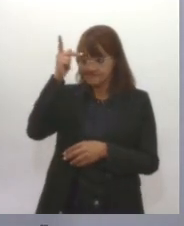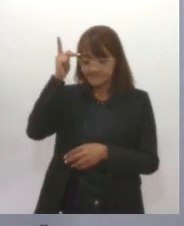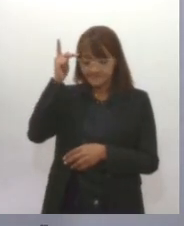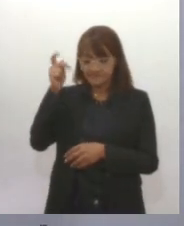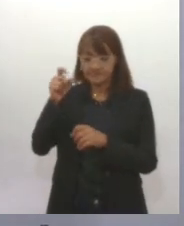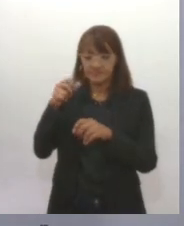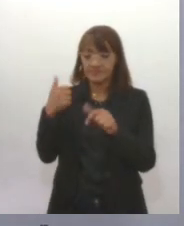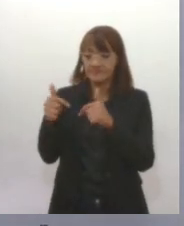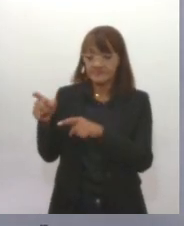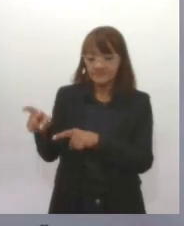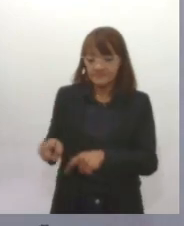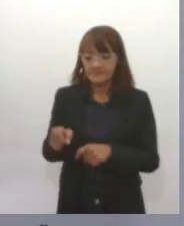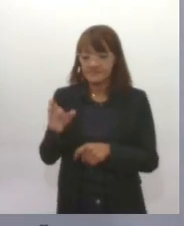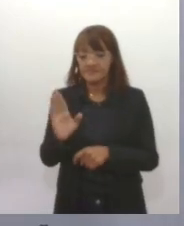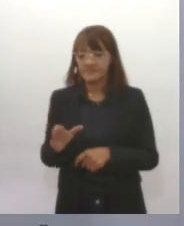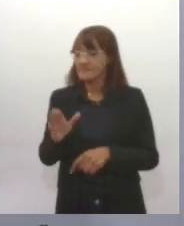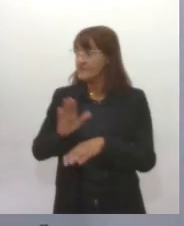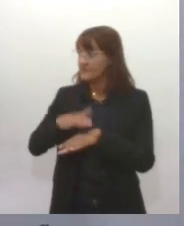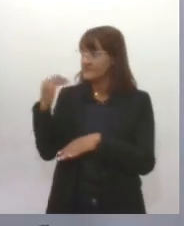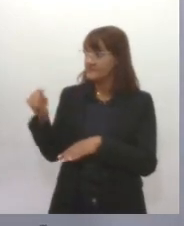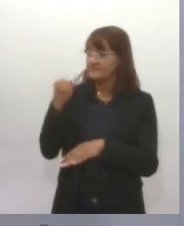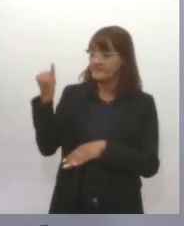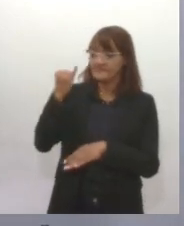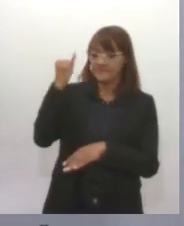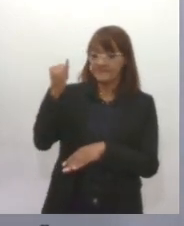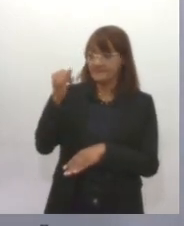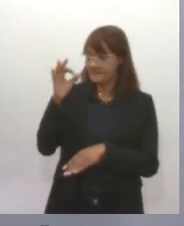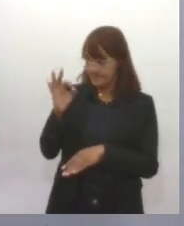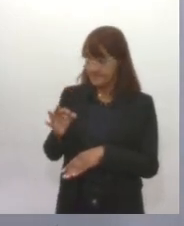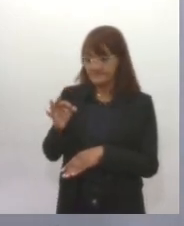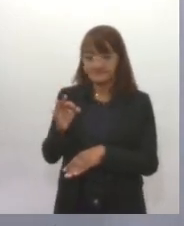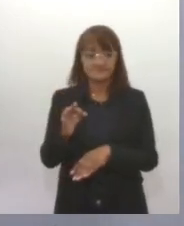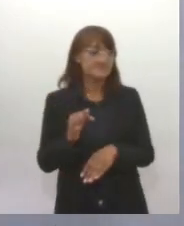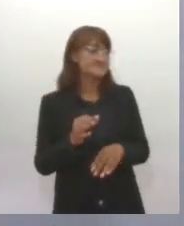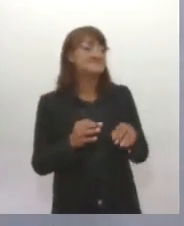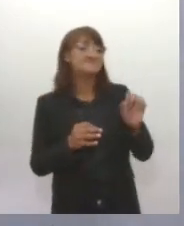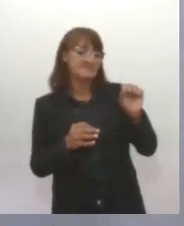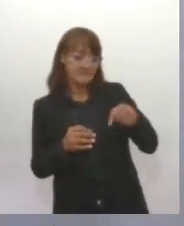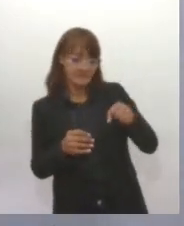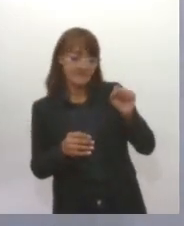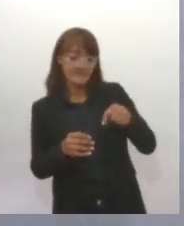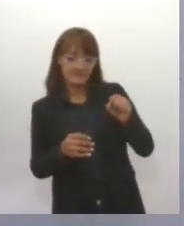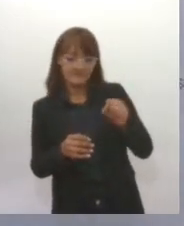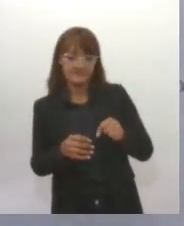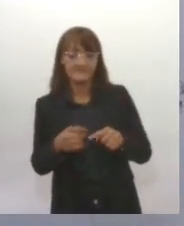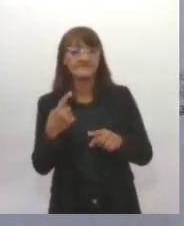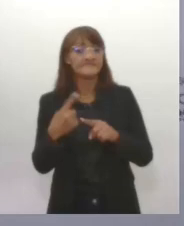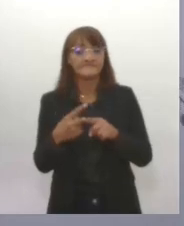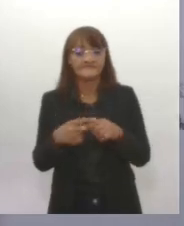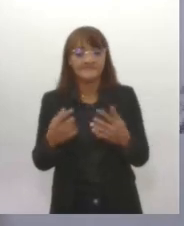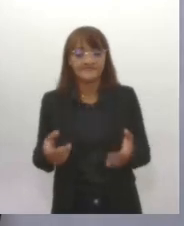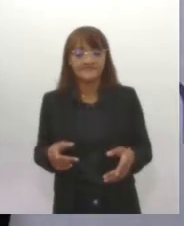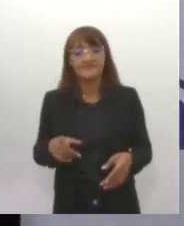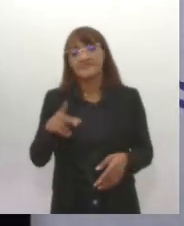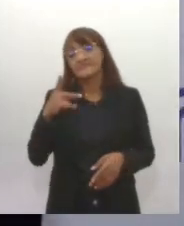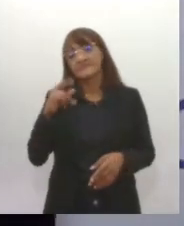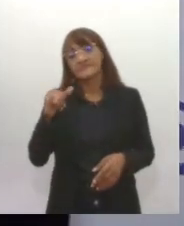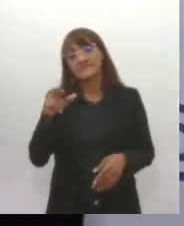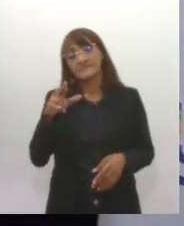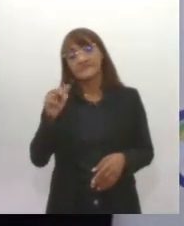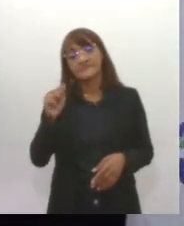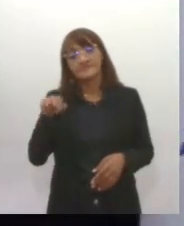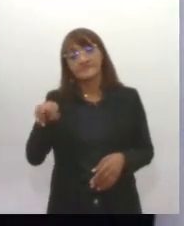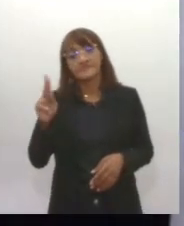mais importantes para o assunto. Sim, porque está acontecendo em Piranhas, aqui vizinho ao estado